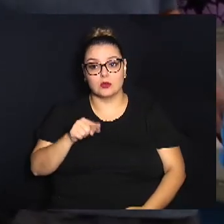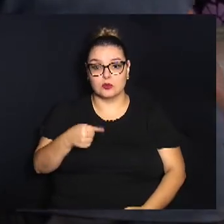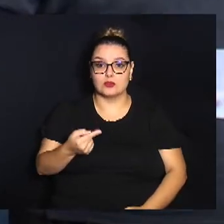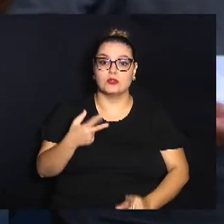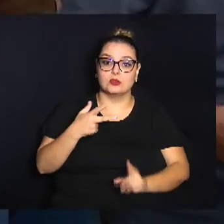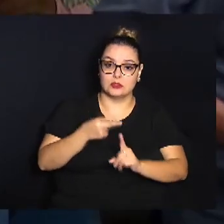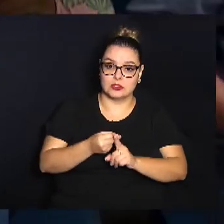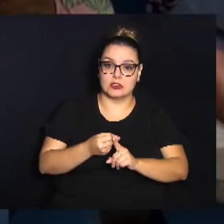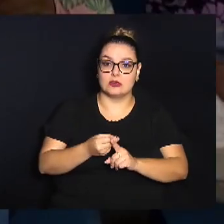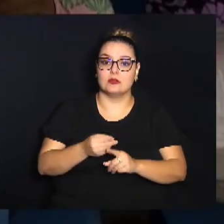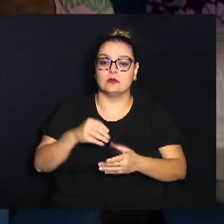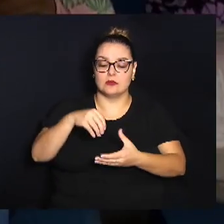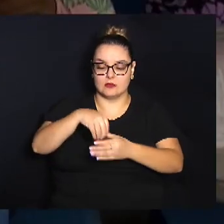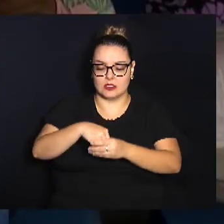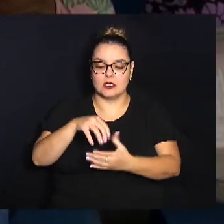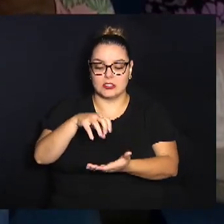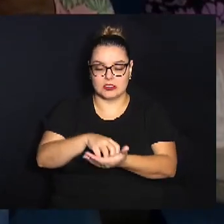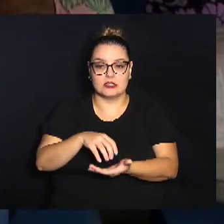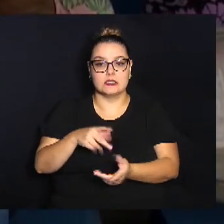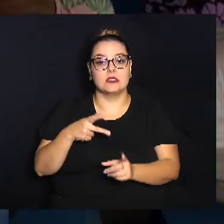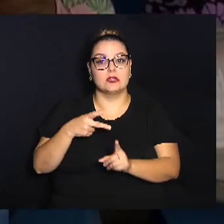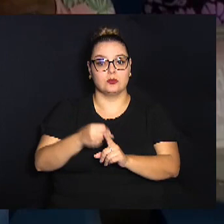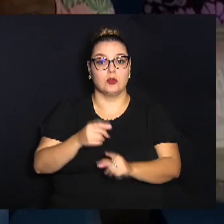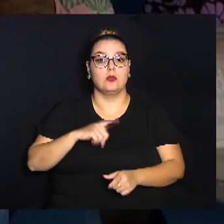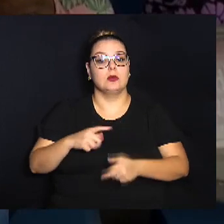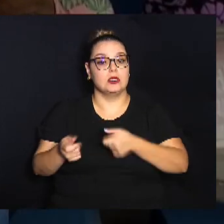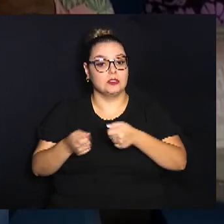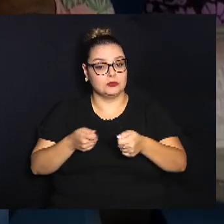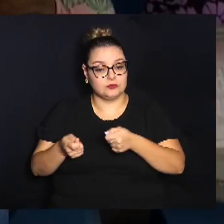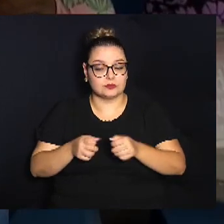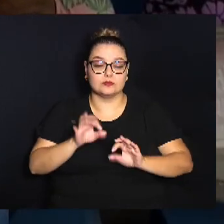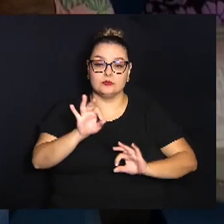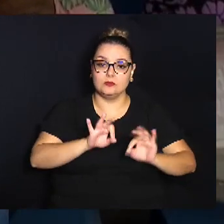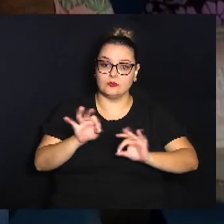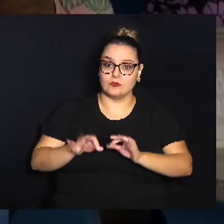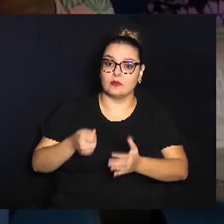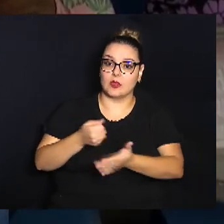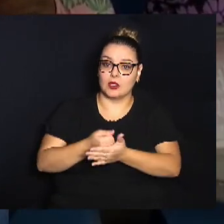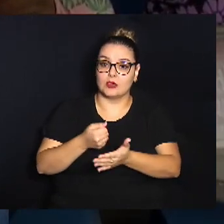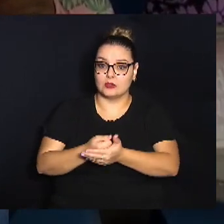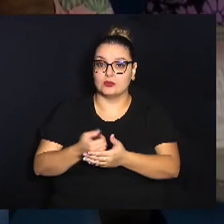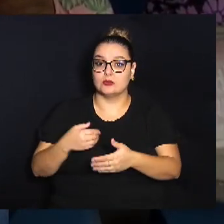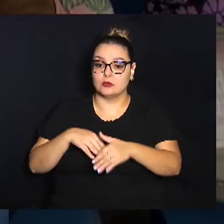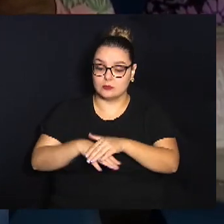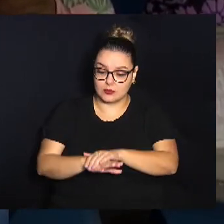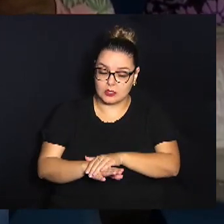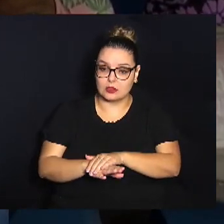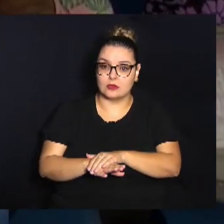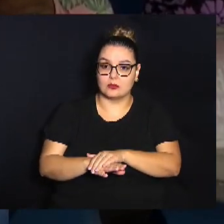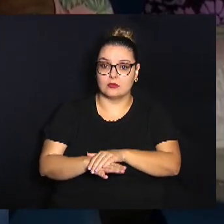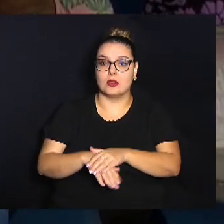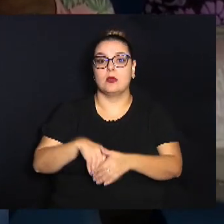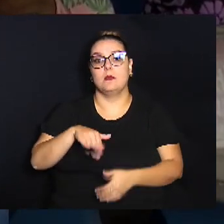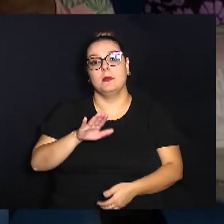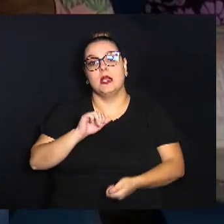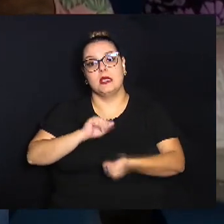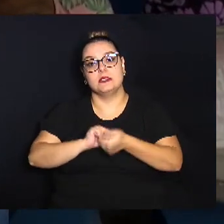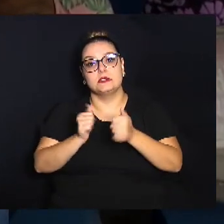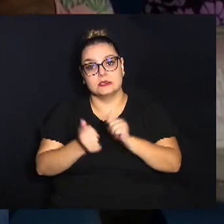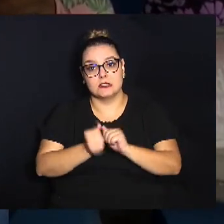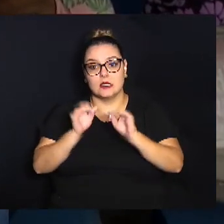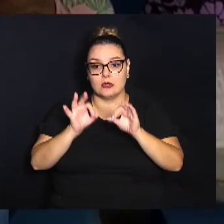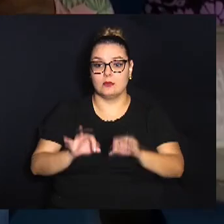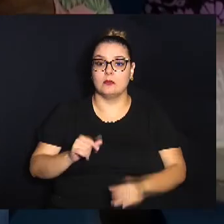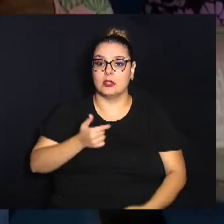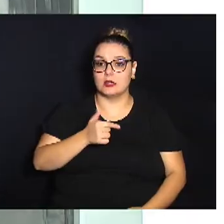doses fica na central de vacinas, né, para a gente ter esse controle, essa organização, garantir um armazenamento mais adequado ainda, né, para que não